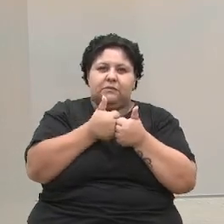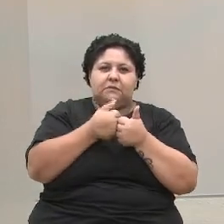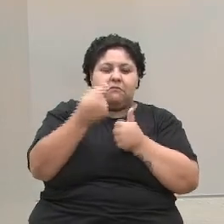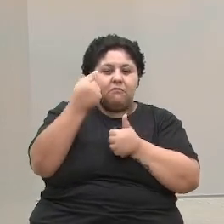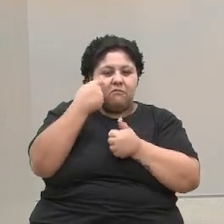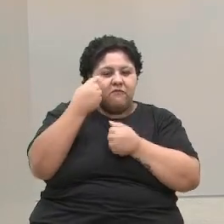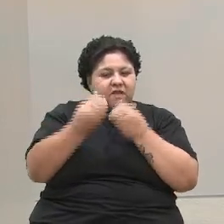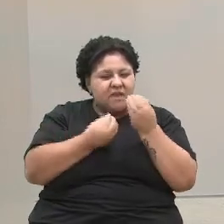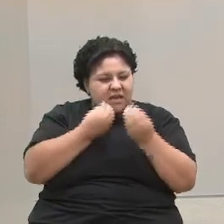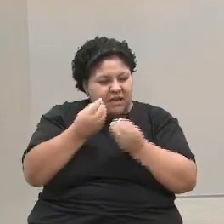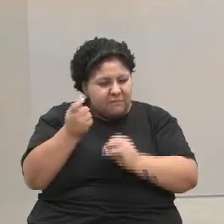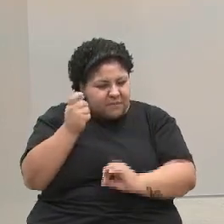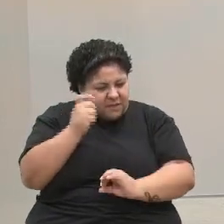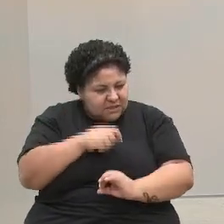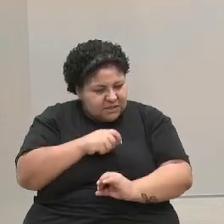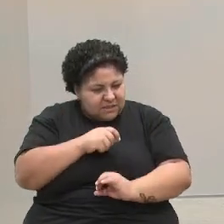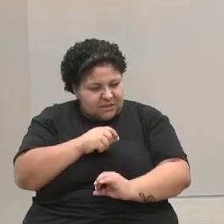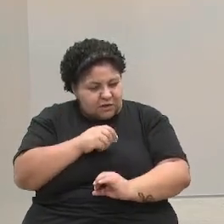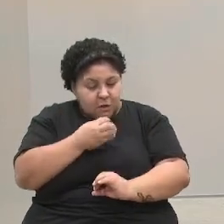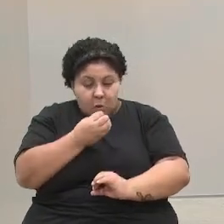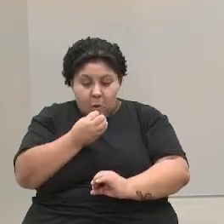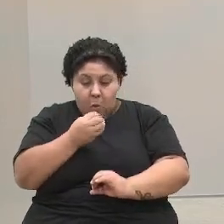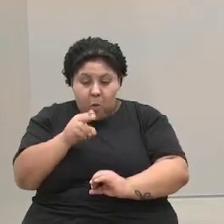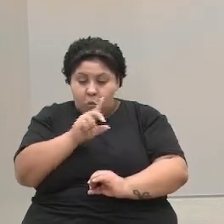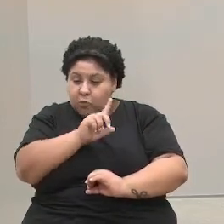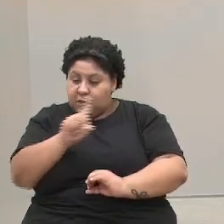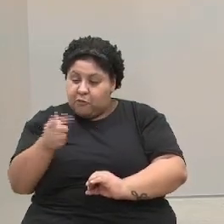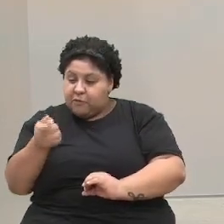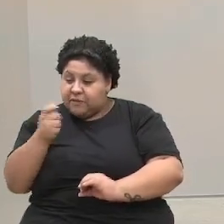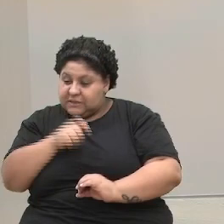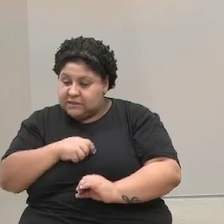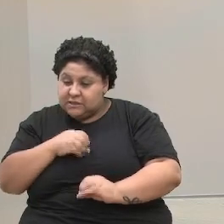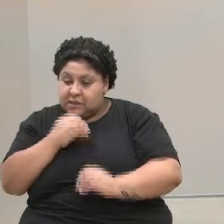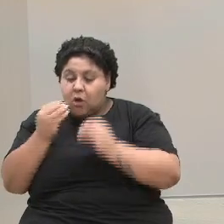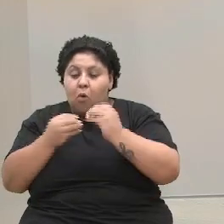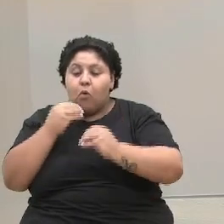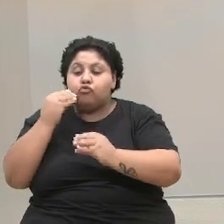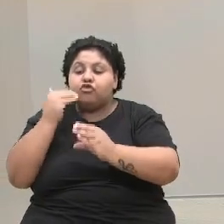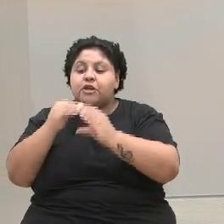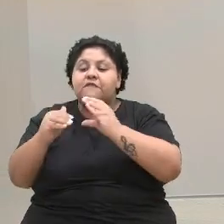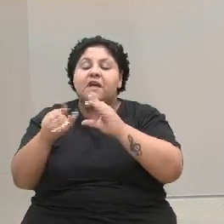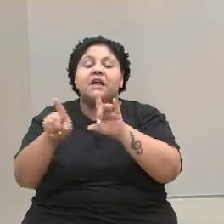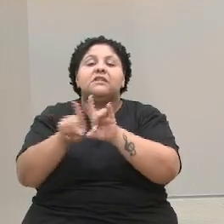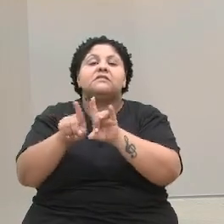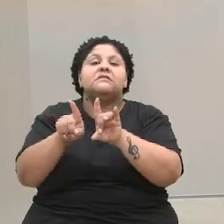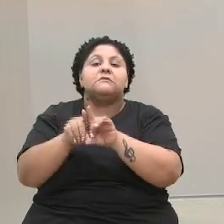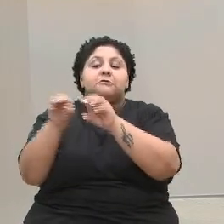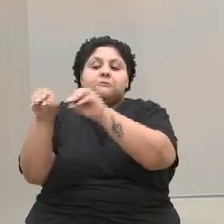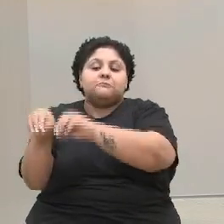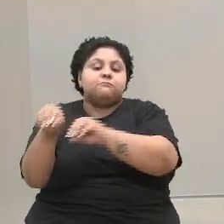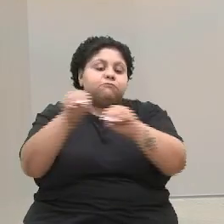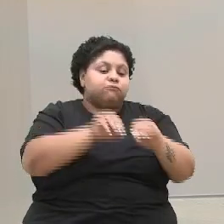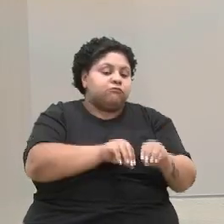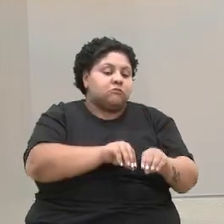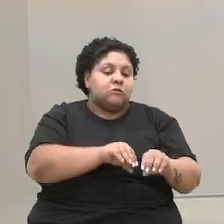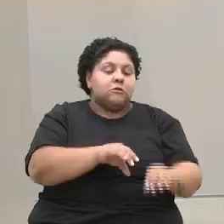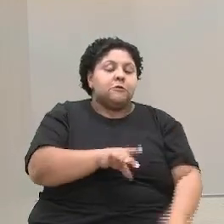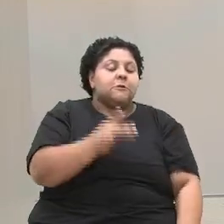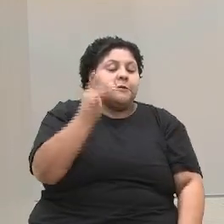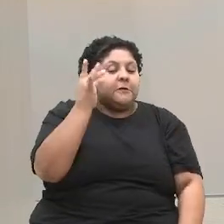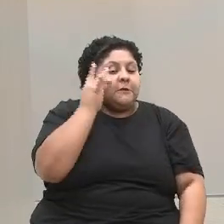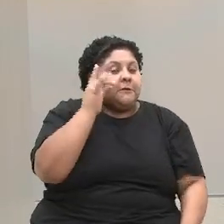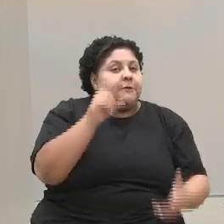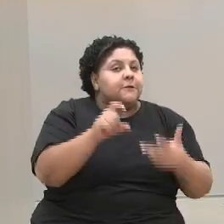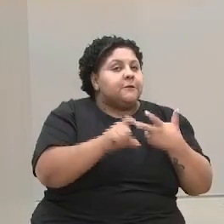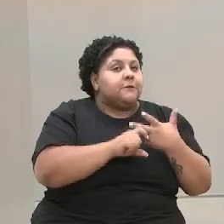quem precisa, quem não precisa, onde deve ser encaminhado, enfim, uma presença do executivo com todas